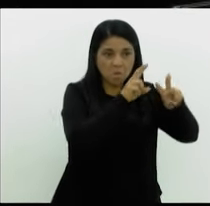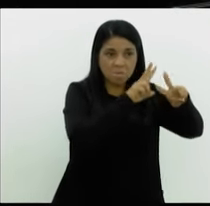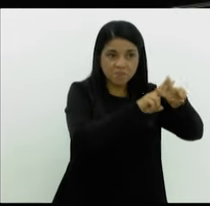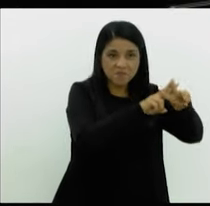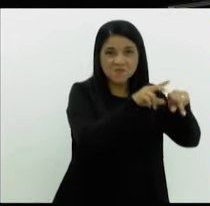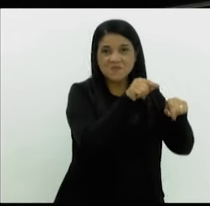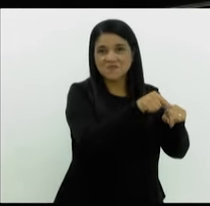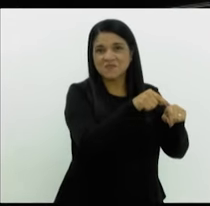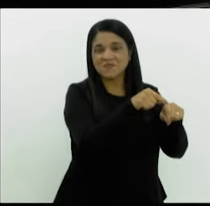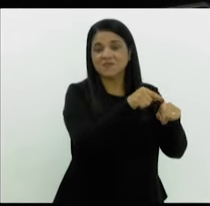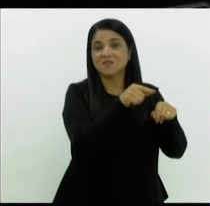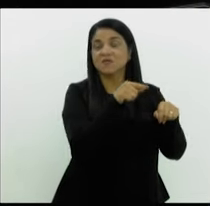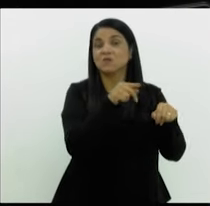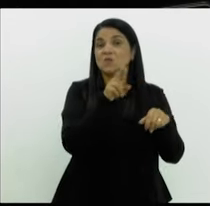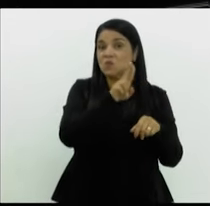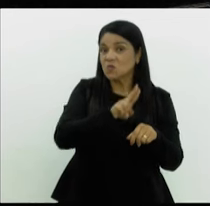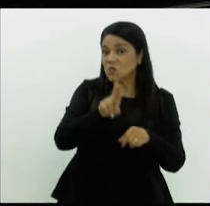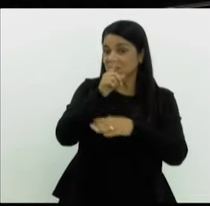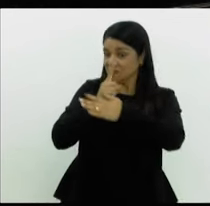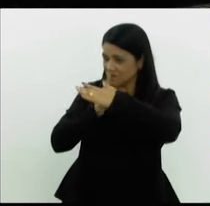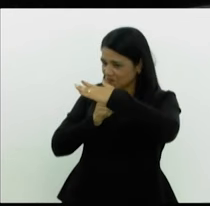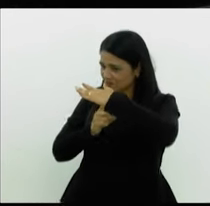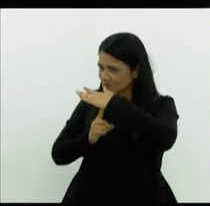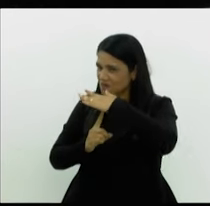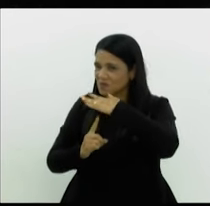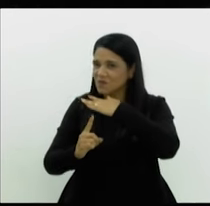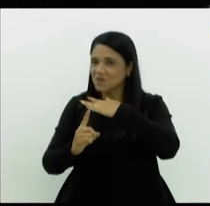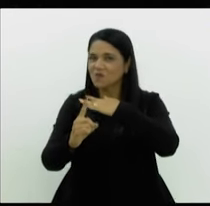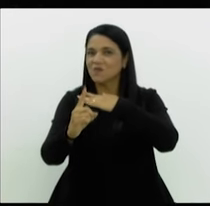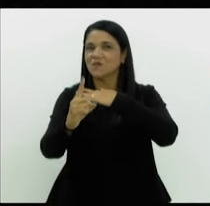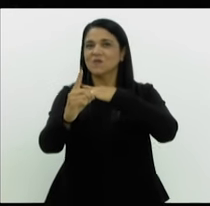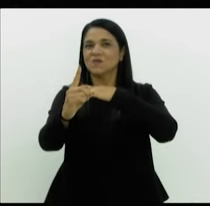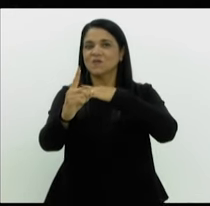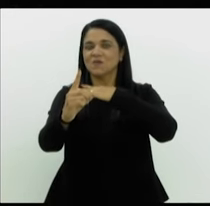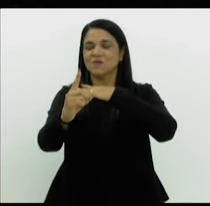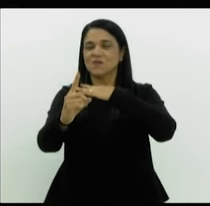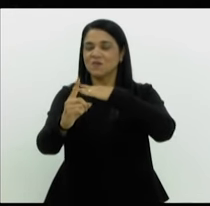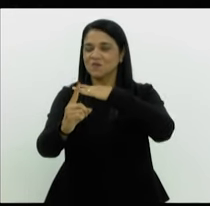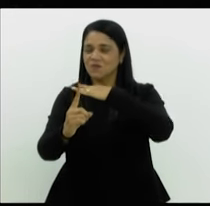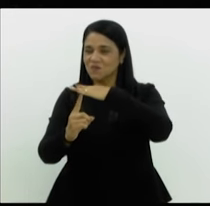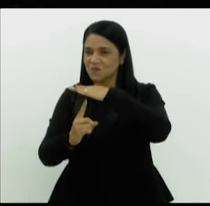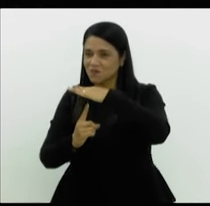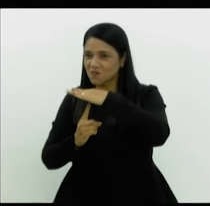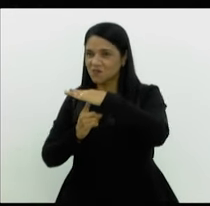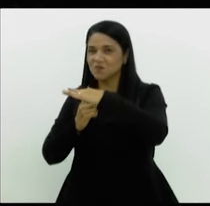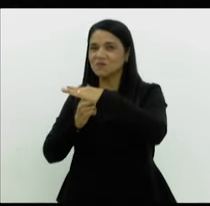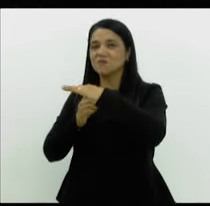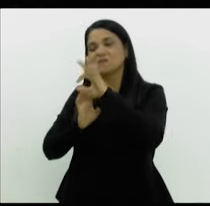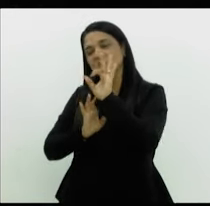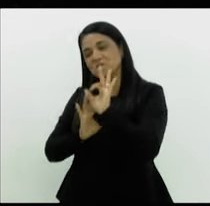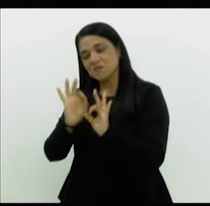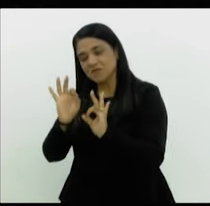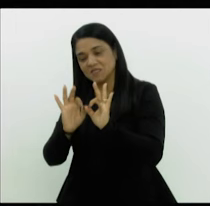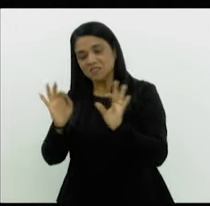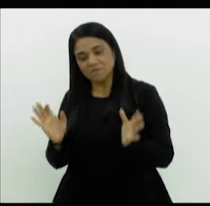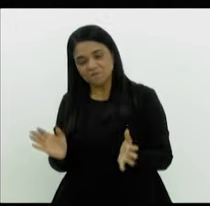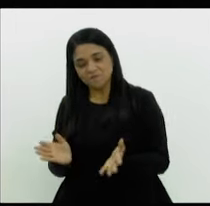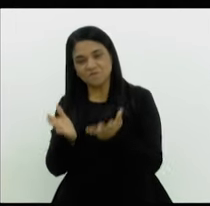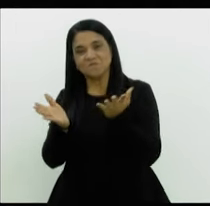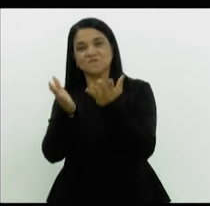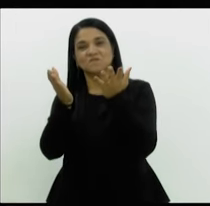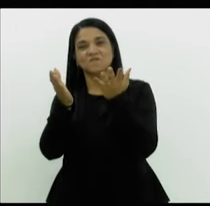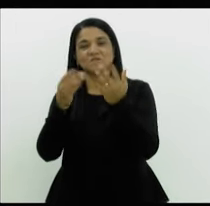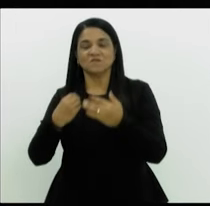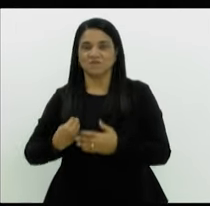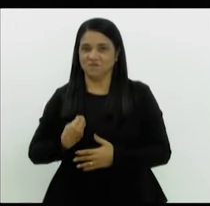utiliza saída temporária como incentivo para planejamento da vida dele.